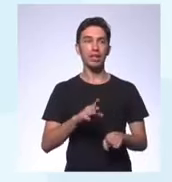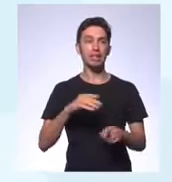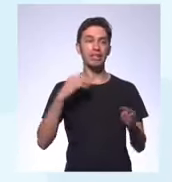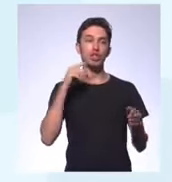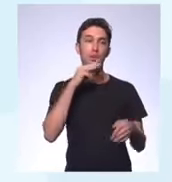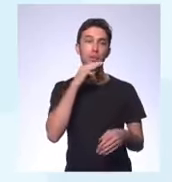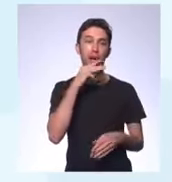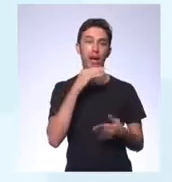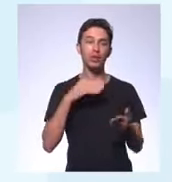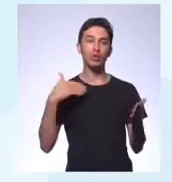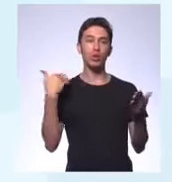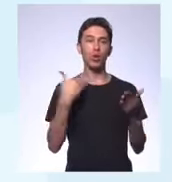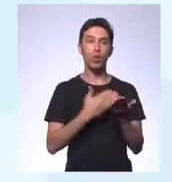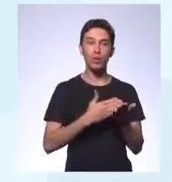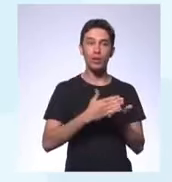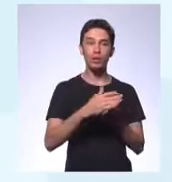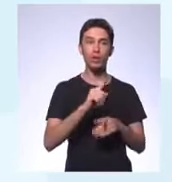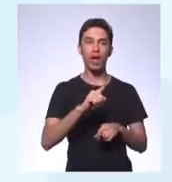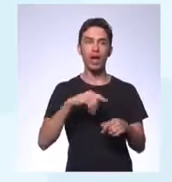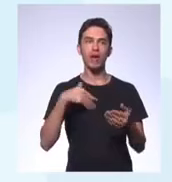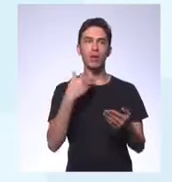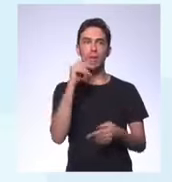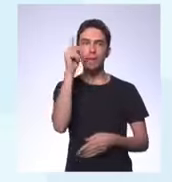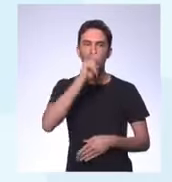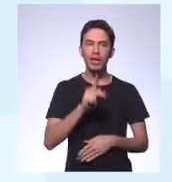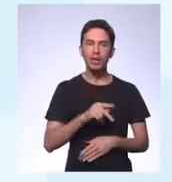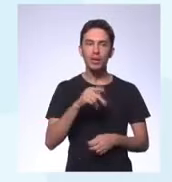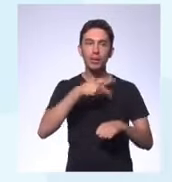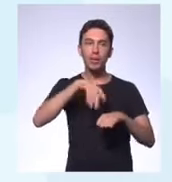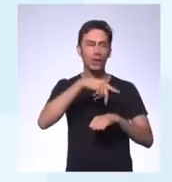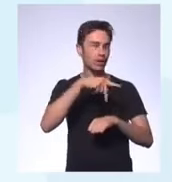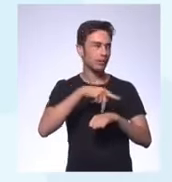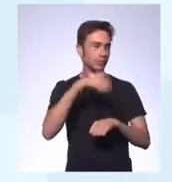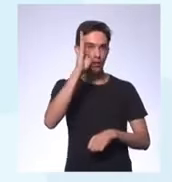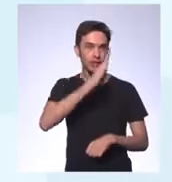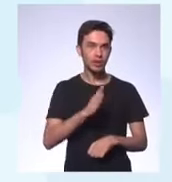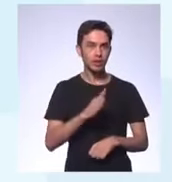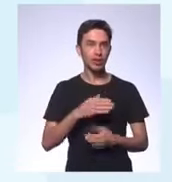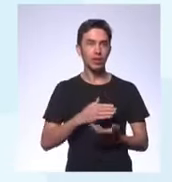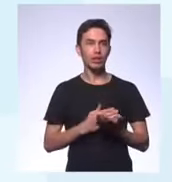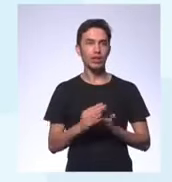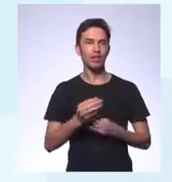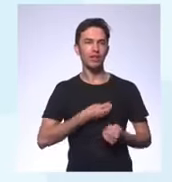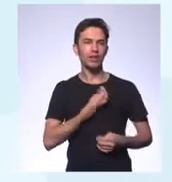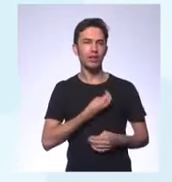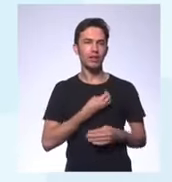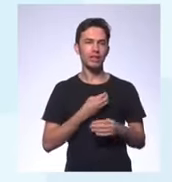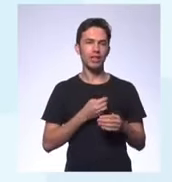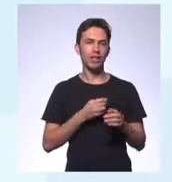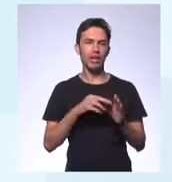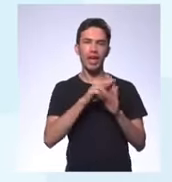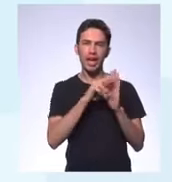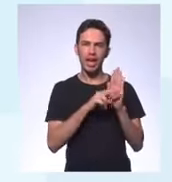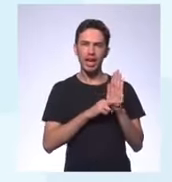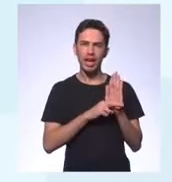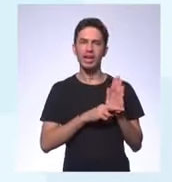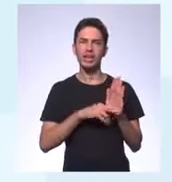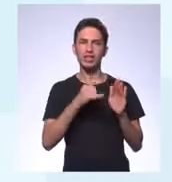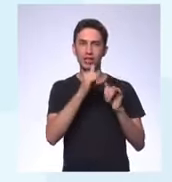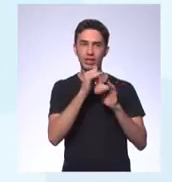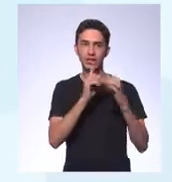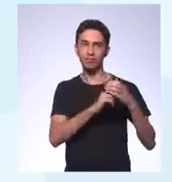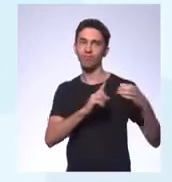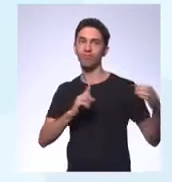população alega não ser mais suportável o distanciamento social e que as crianças precisam sair, ao menos um pouco,